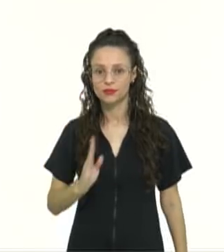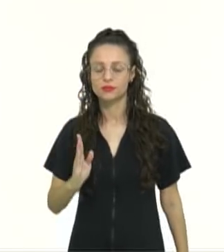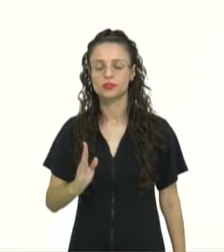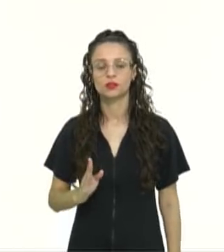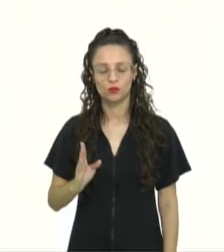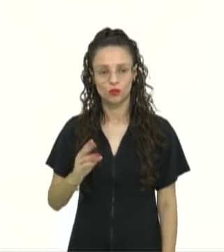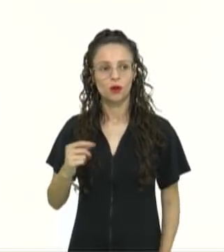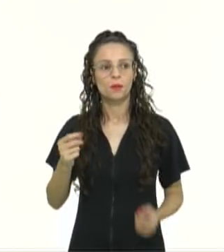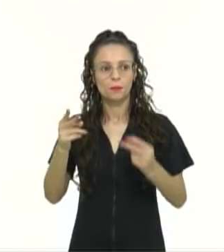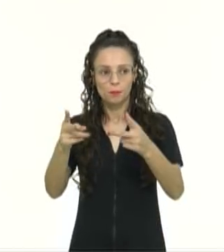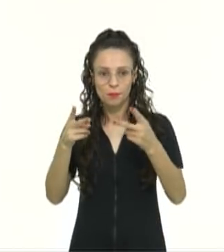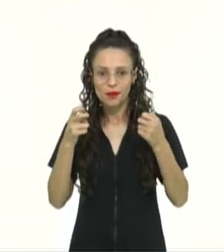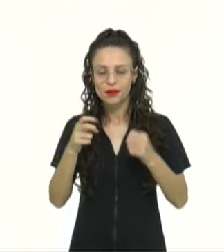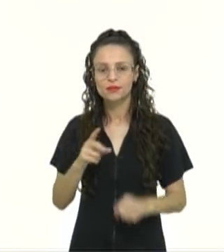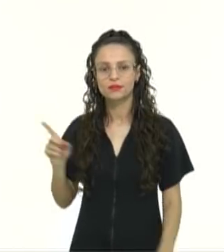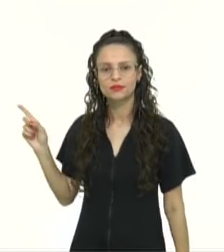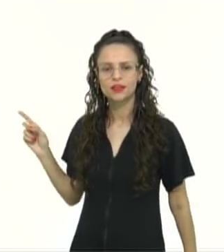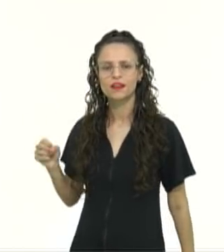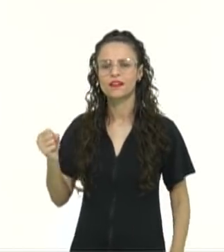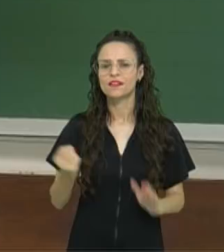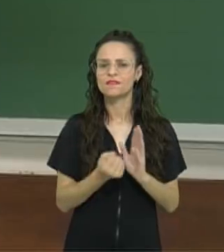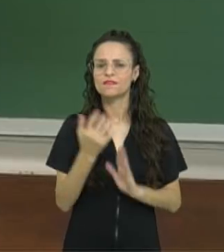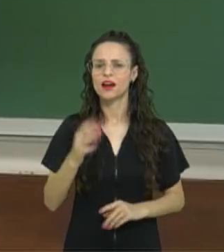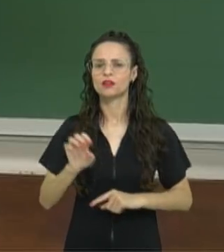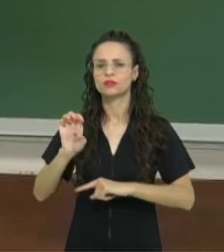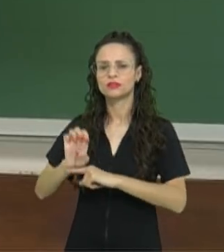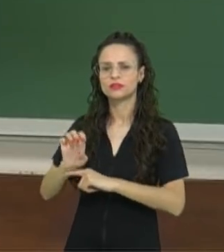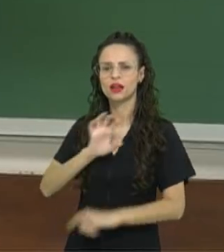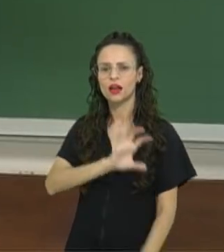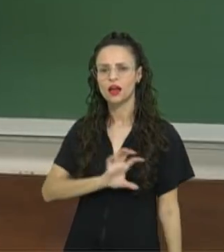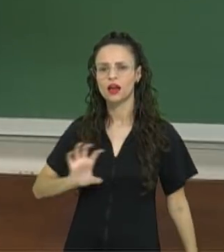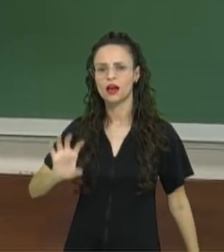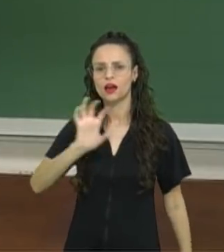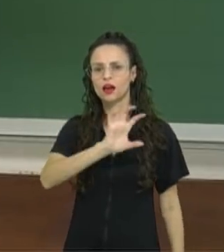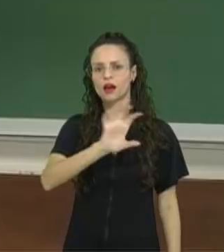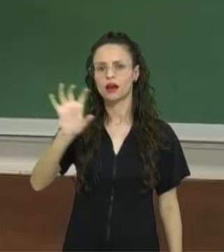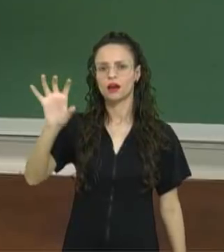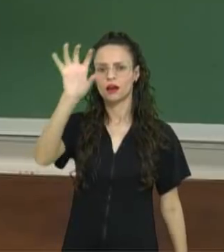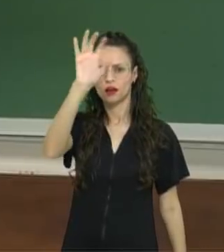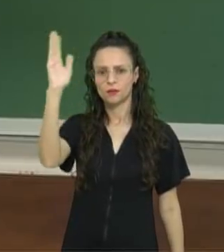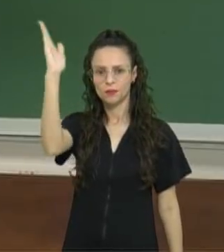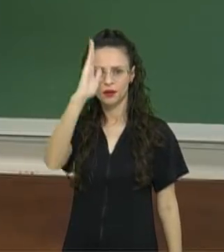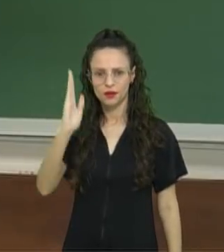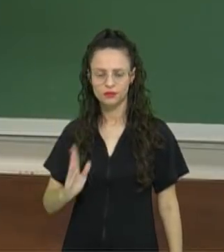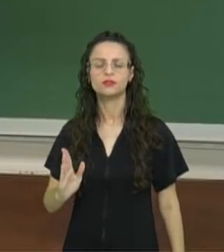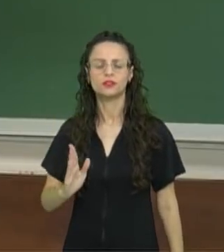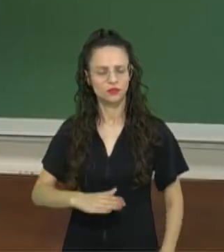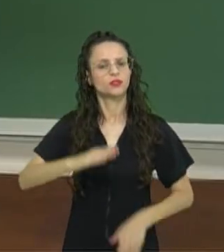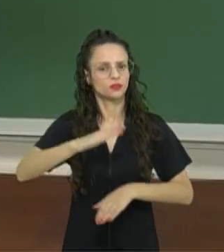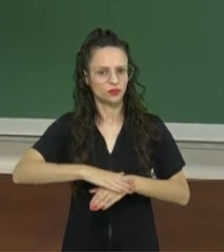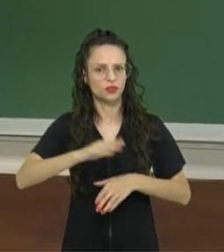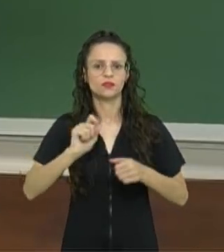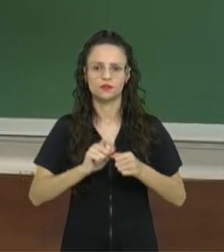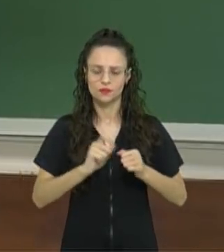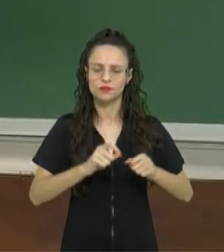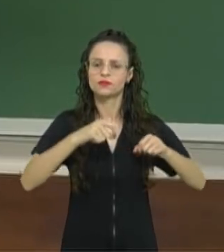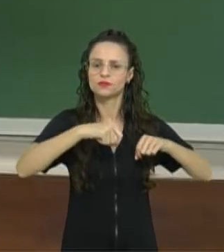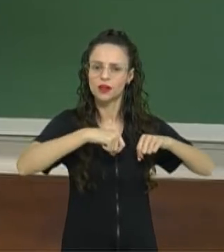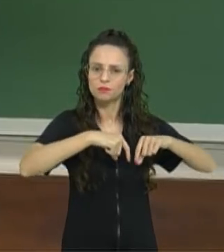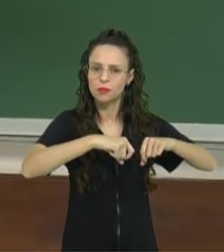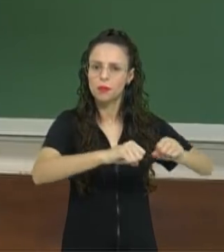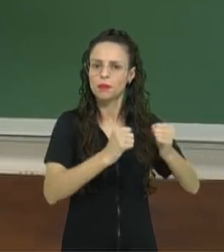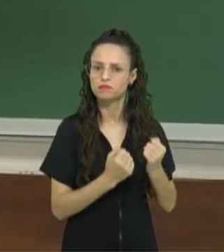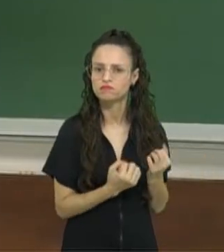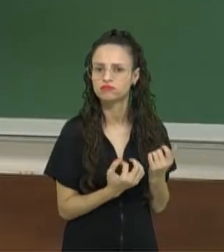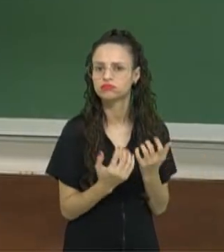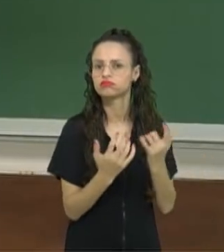nós observarmos, né, vários estados brasileiros, eles fazem essa atividade da silvicultura, aí